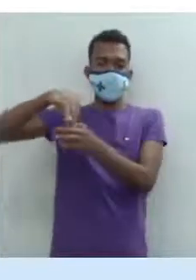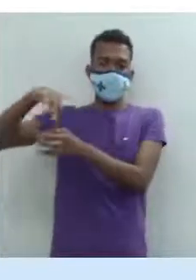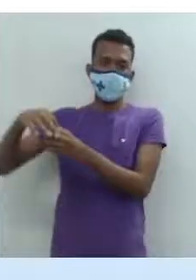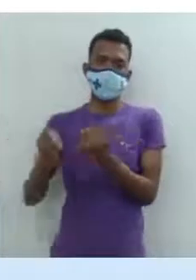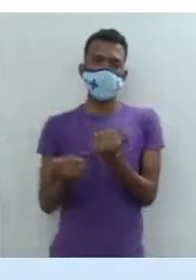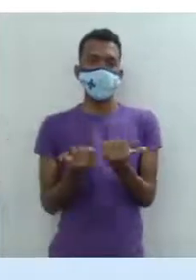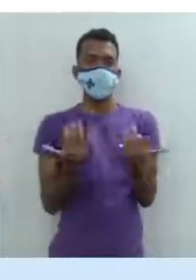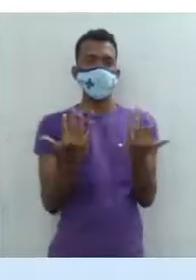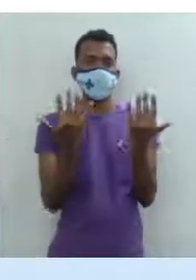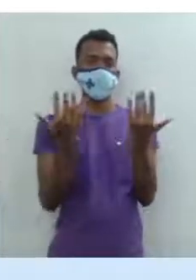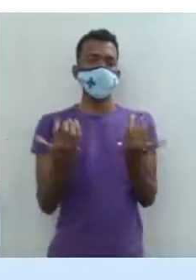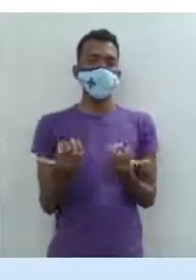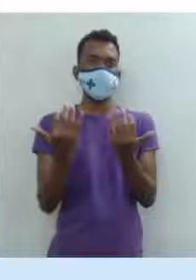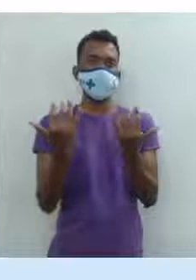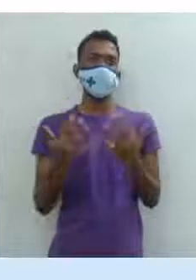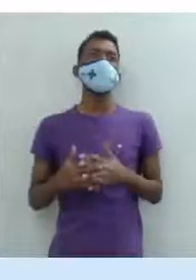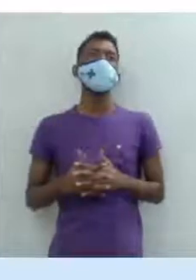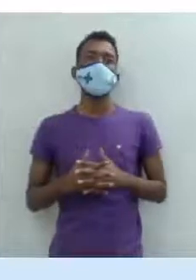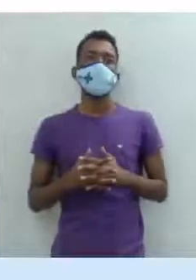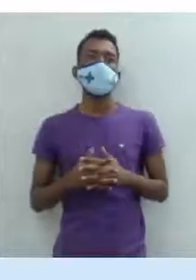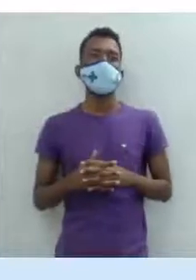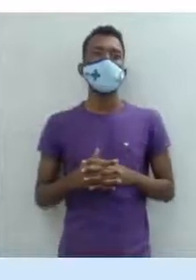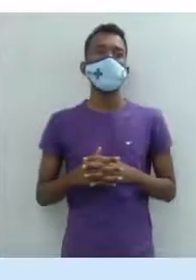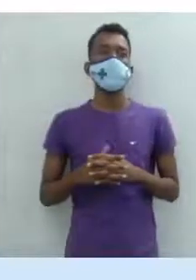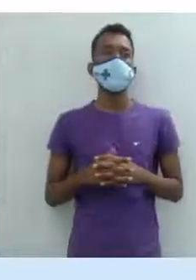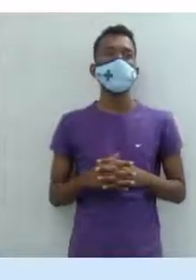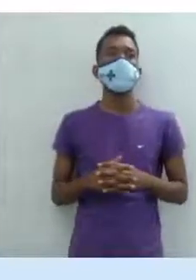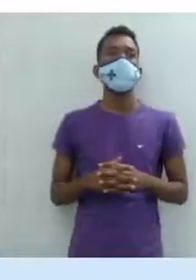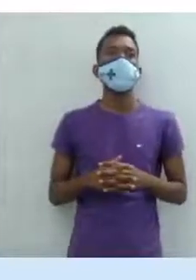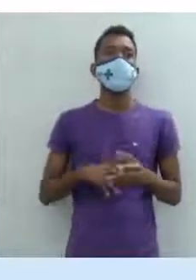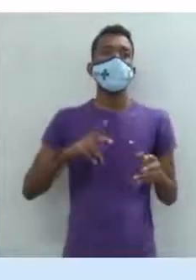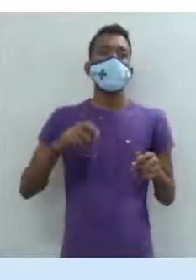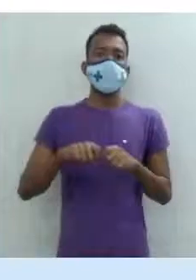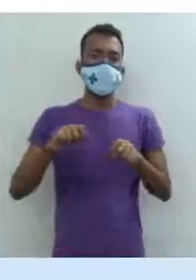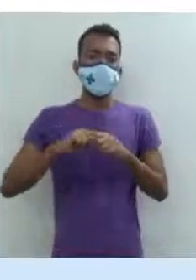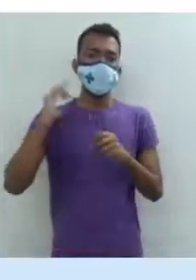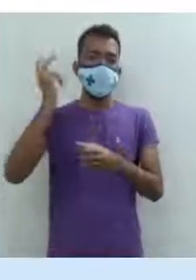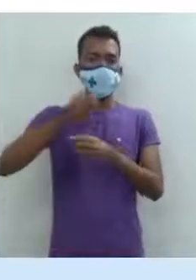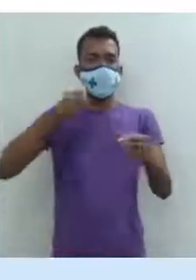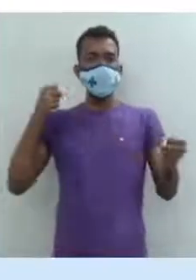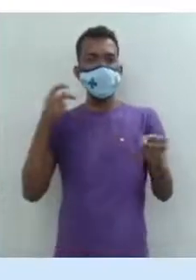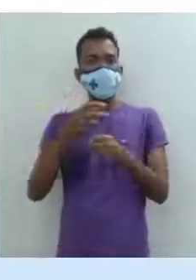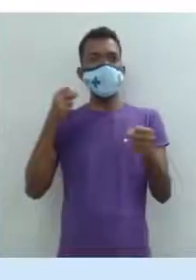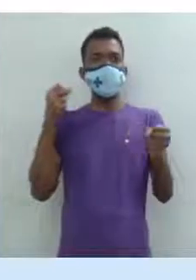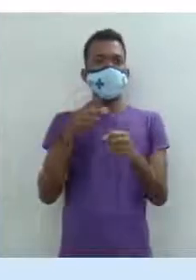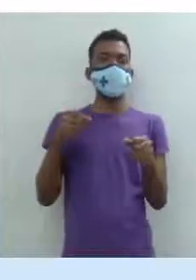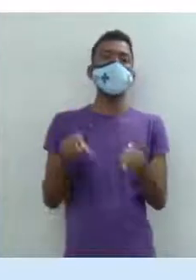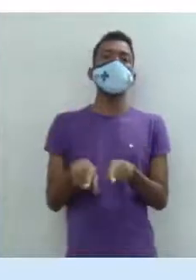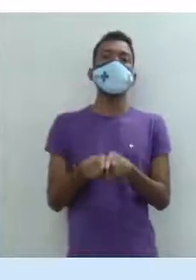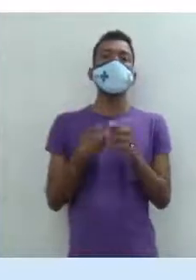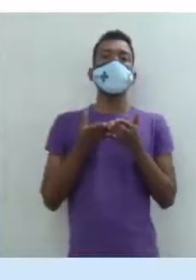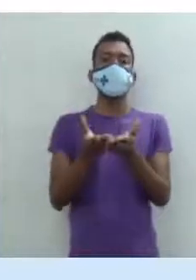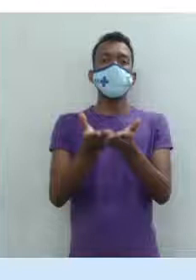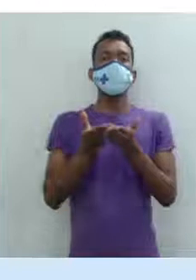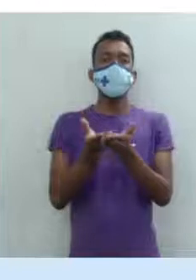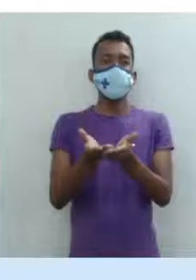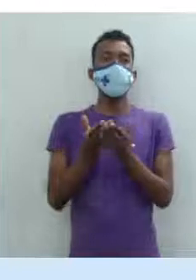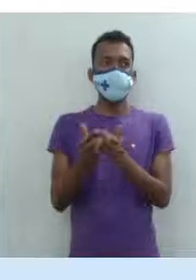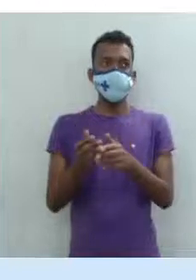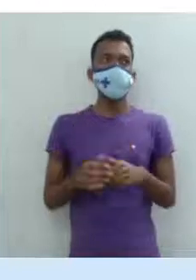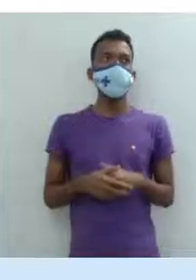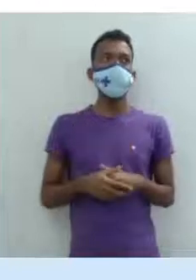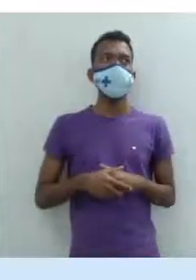preparar a terra para o plantio, né? Fazer armas de guerra, né? em canoas, né? Então é fazer armas de guerra